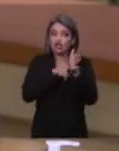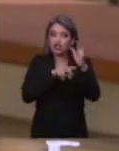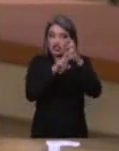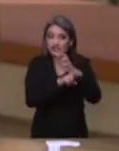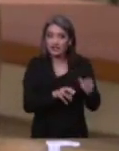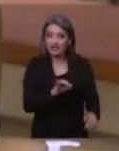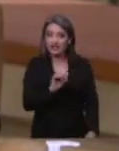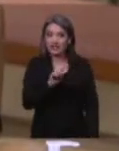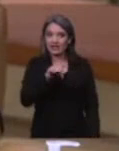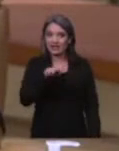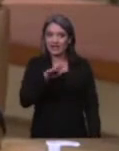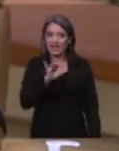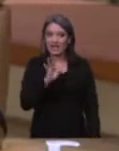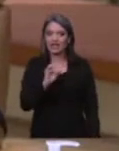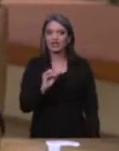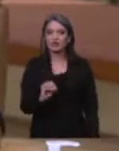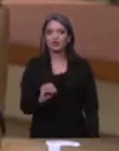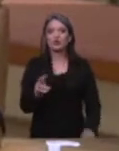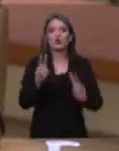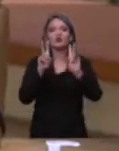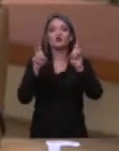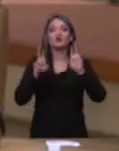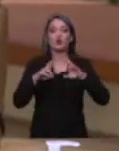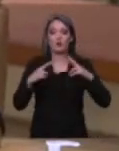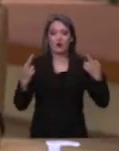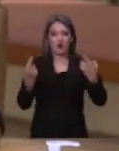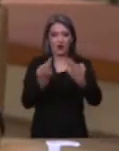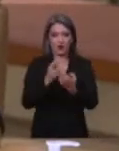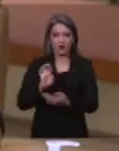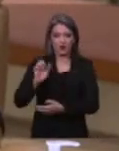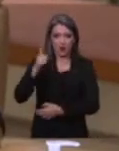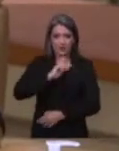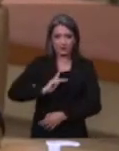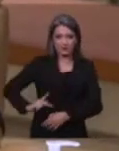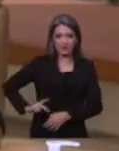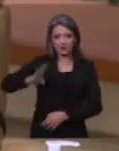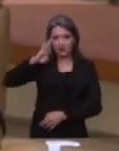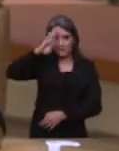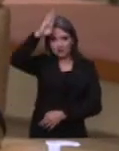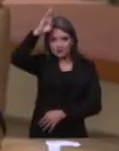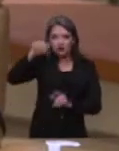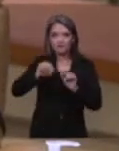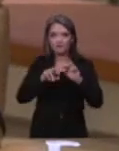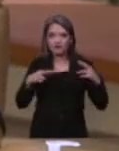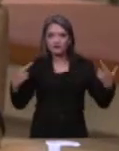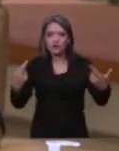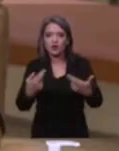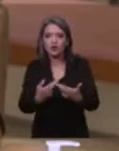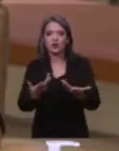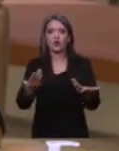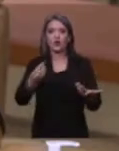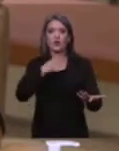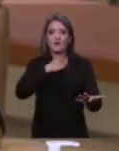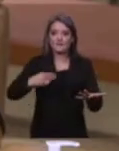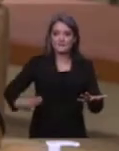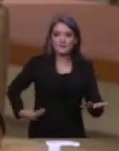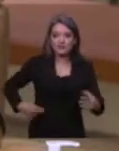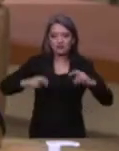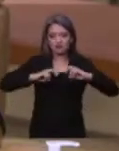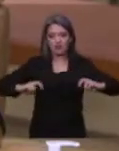há o inquérito, em relação à reunião que o ex-presidente Bolsonaro teve com os ministros, e essa reunião foi